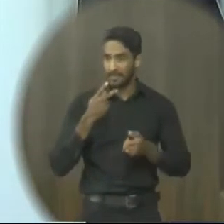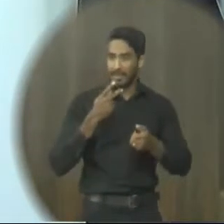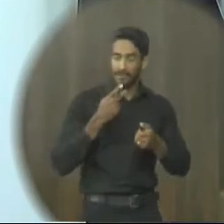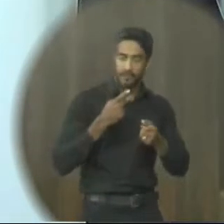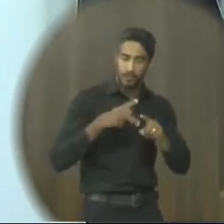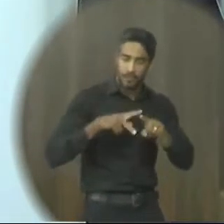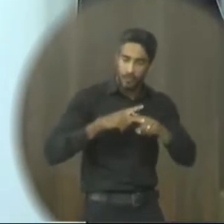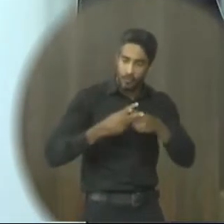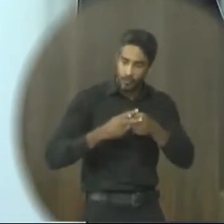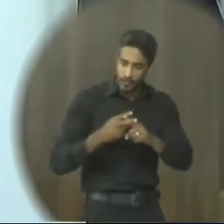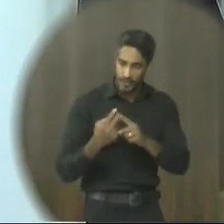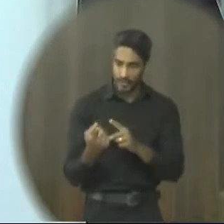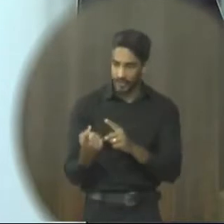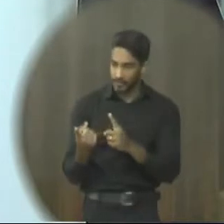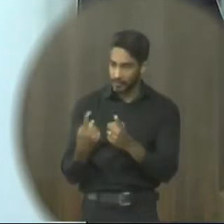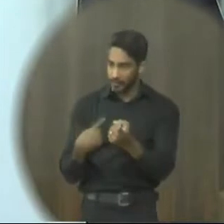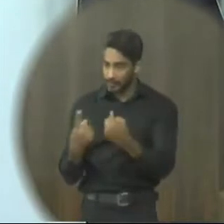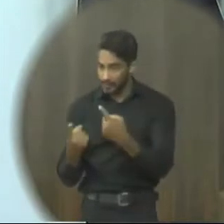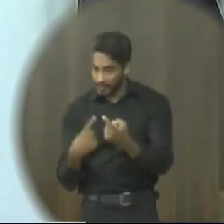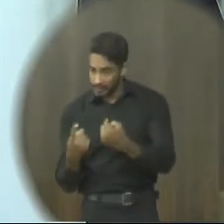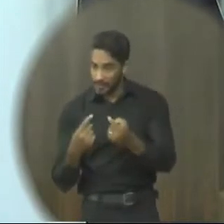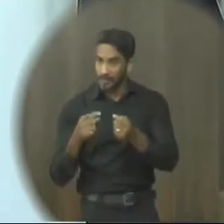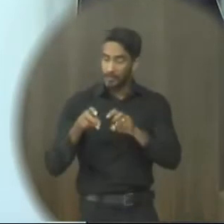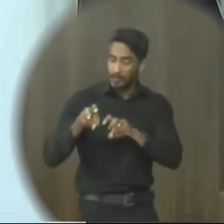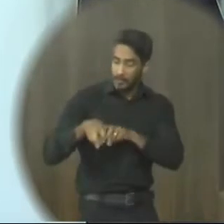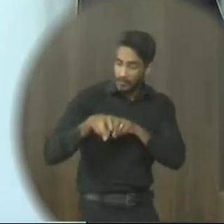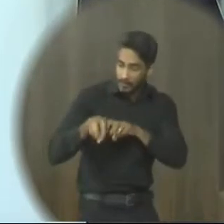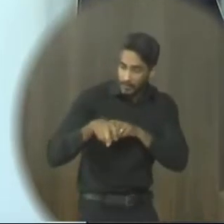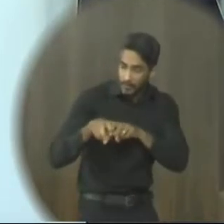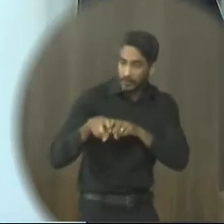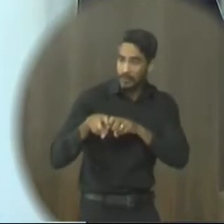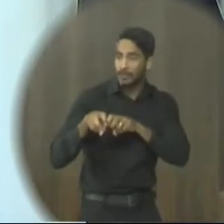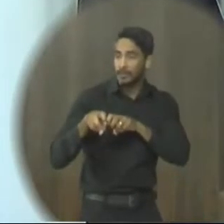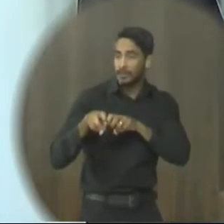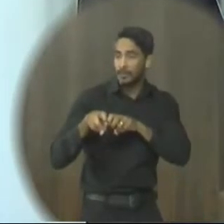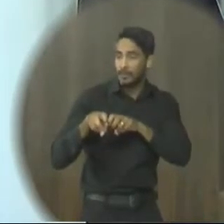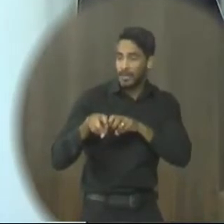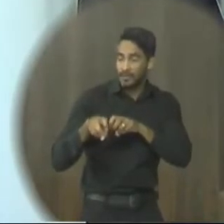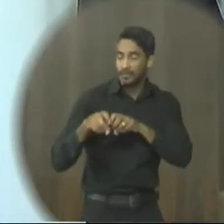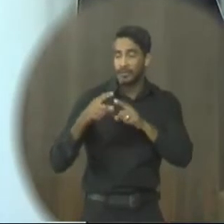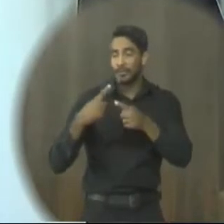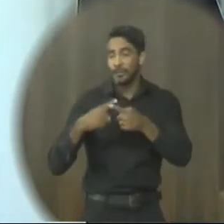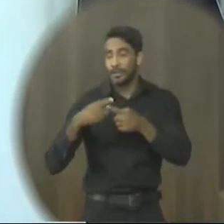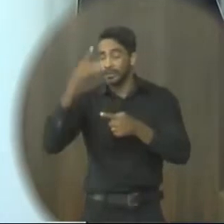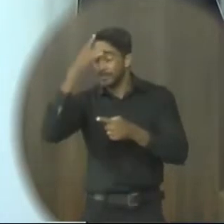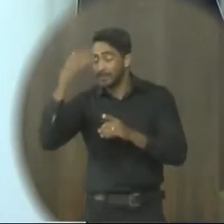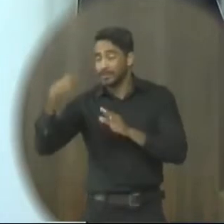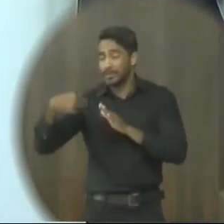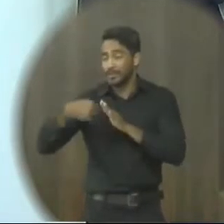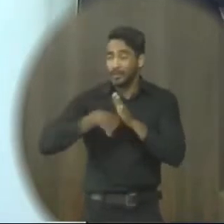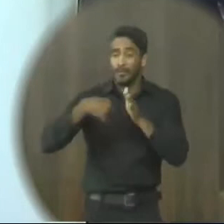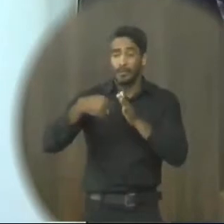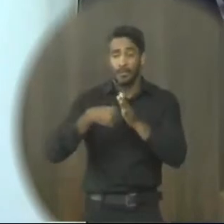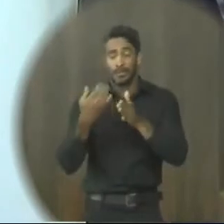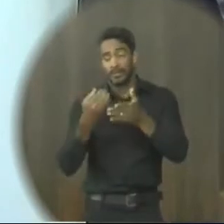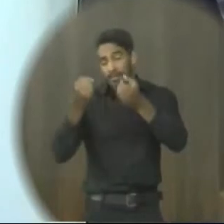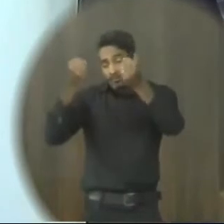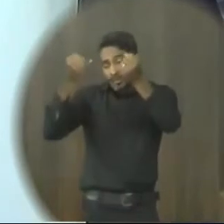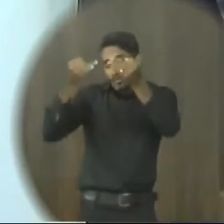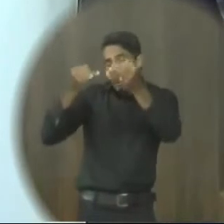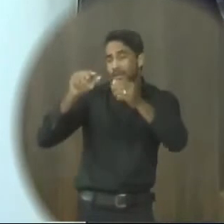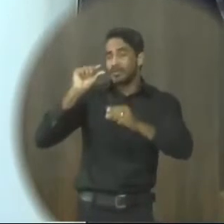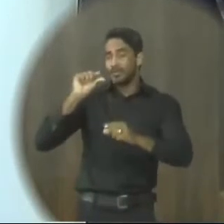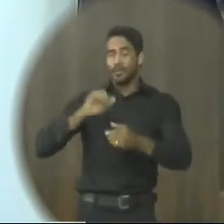das estradas, como é que está o andamento. Entendeu? Eles são procurados. Aí eu queria que você falasse um pouquinho